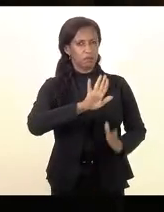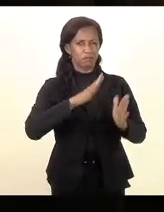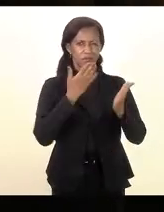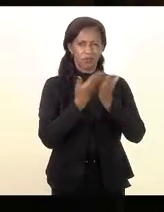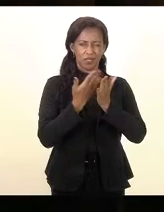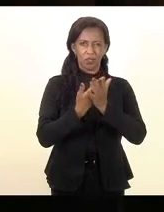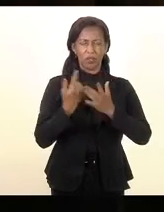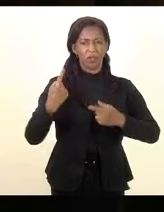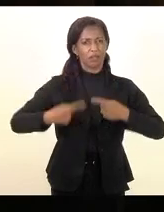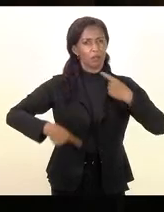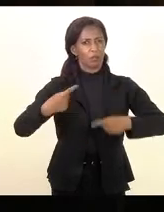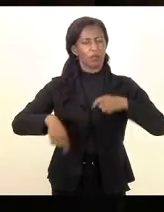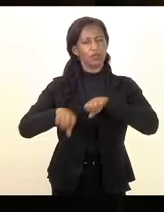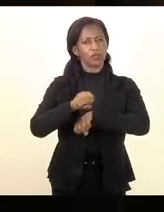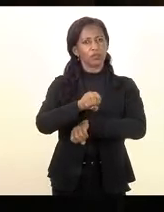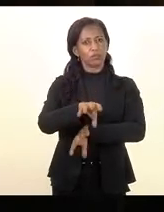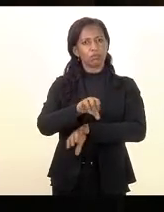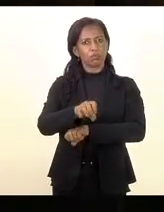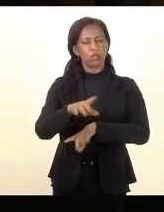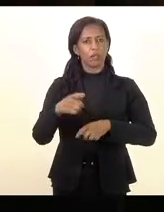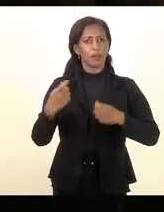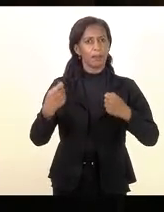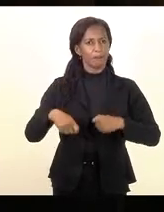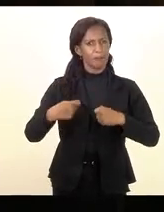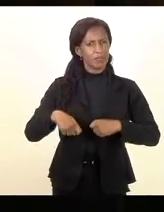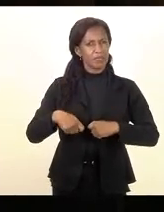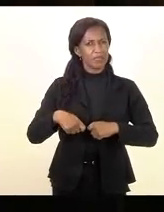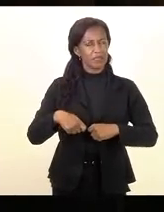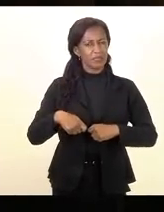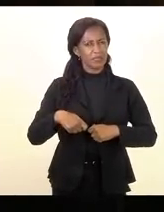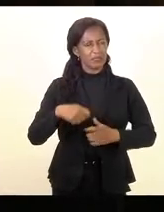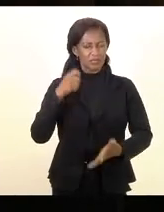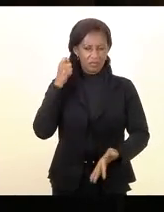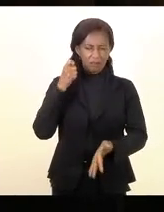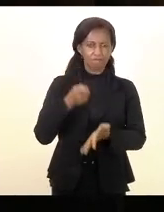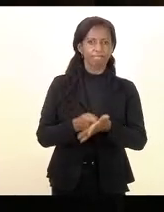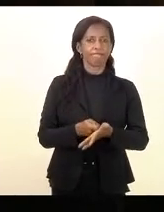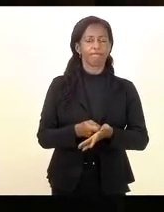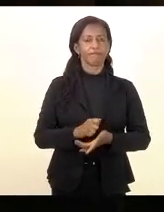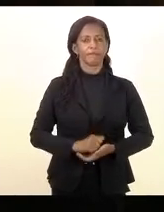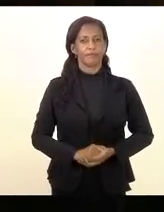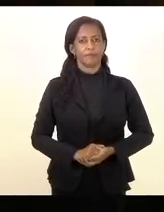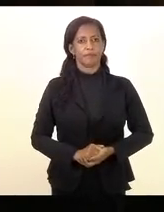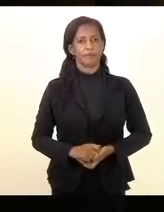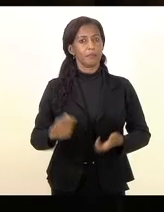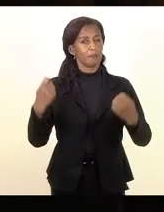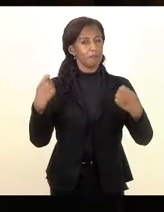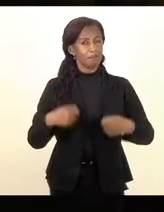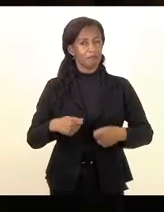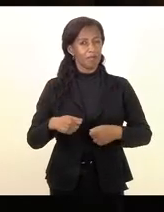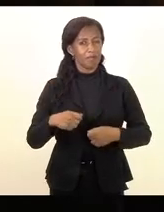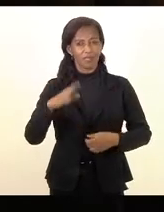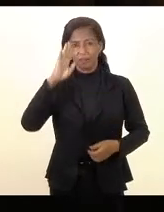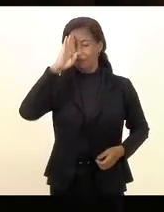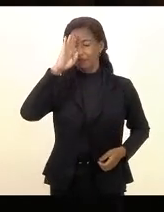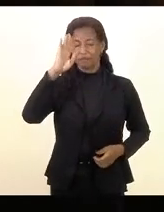resposta da política educacional tem que ser maiúscula tem que ser contundente tem que ser absolutamente